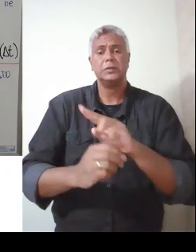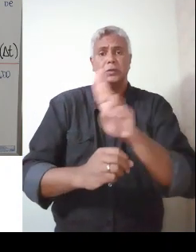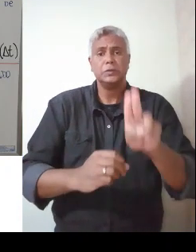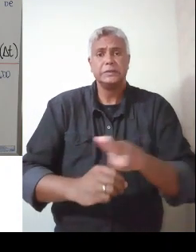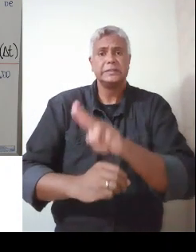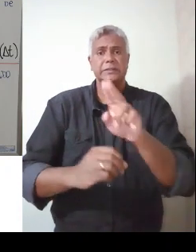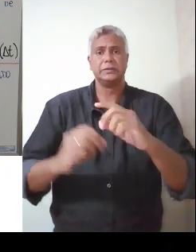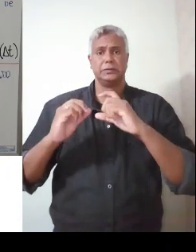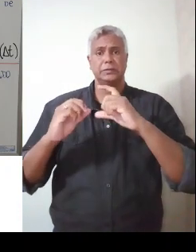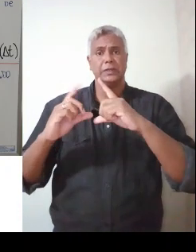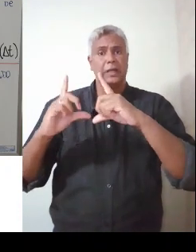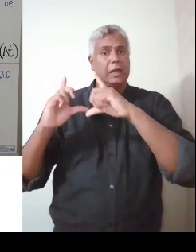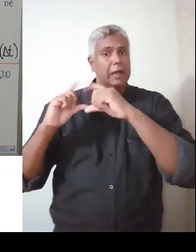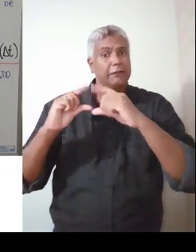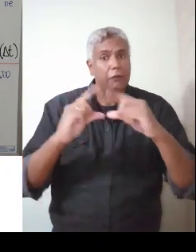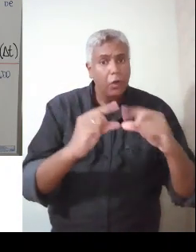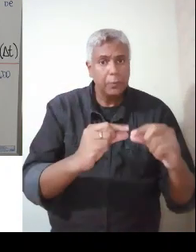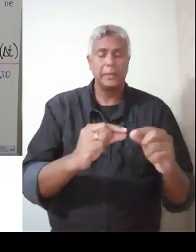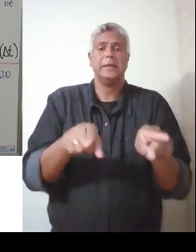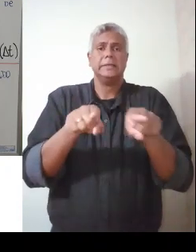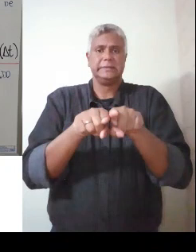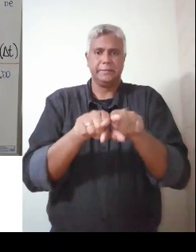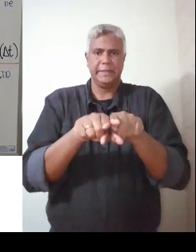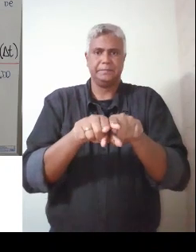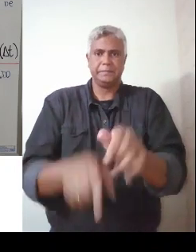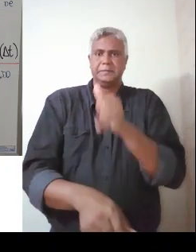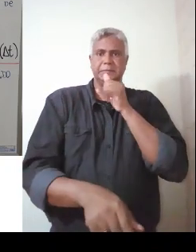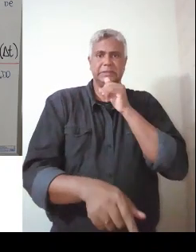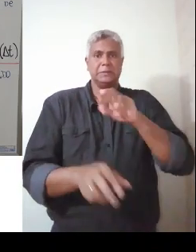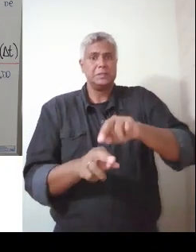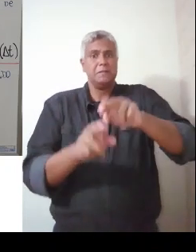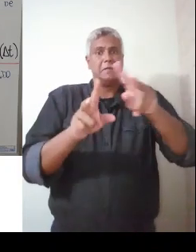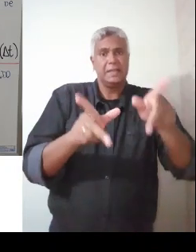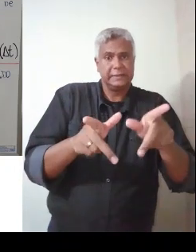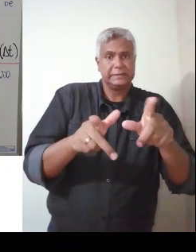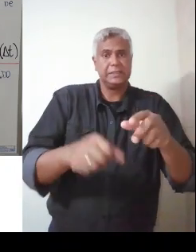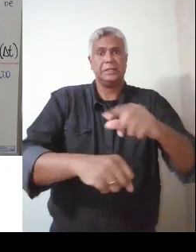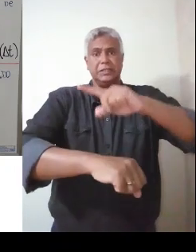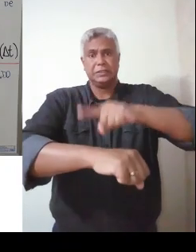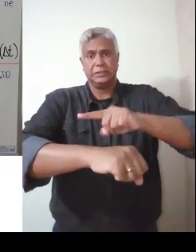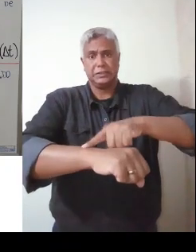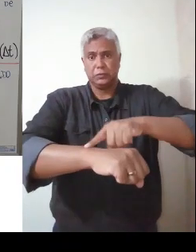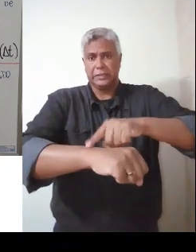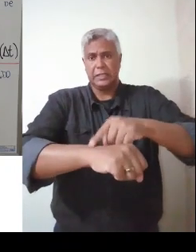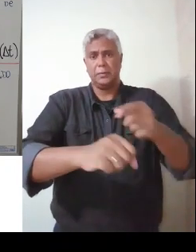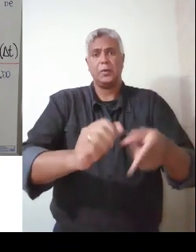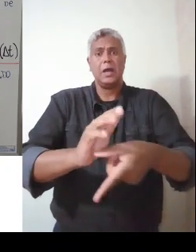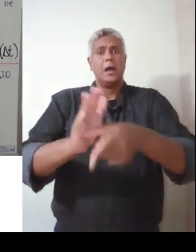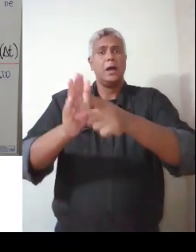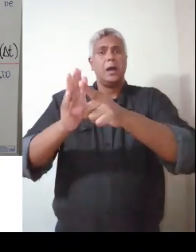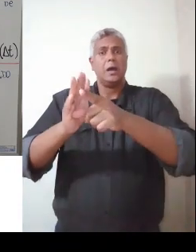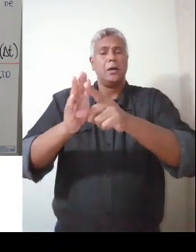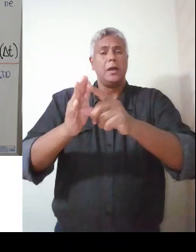forma. A diferença entre um tempo posterior e um tempo